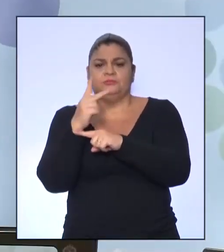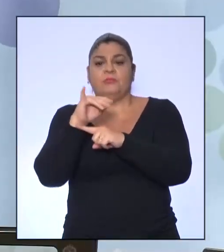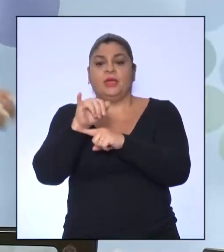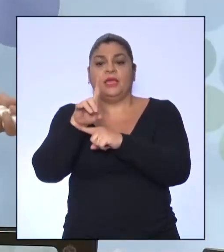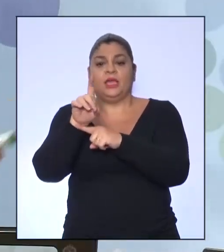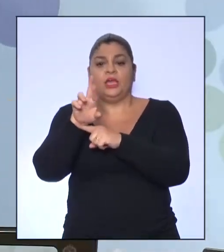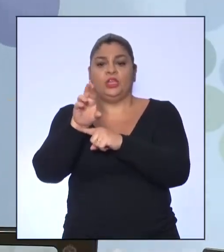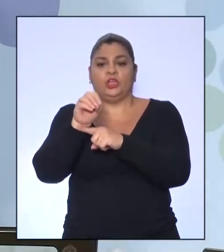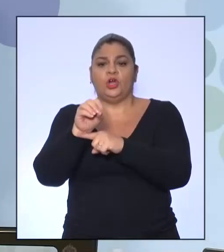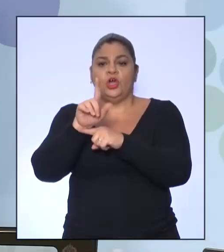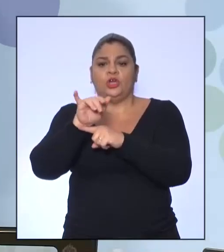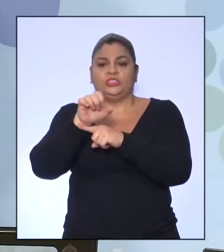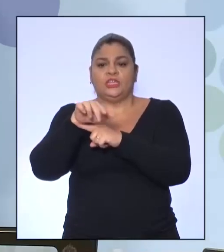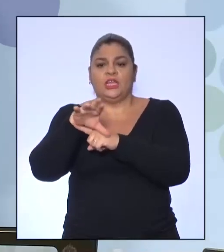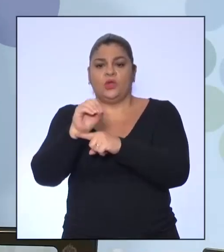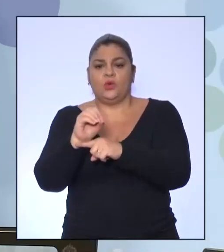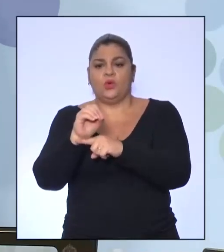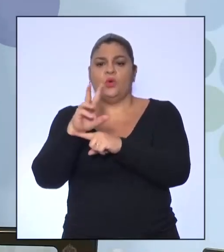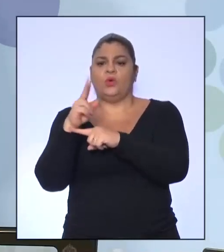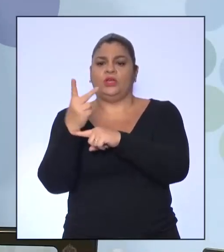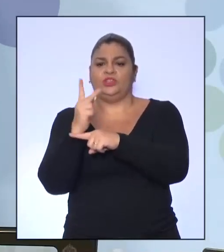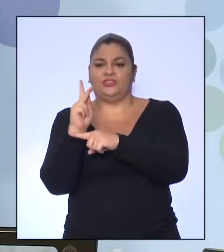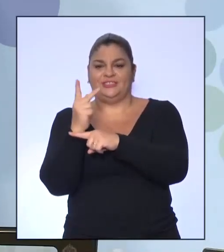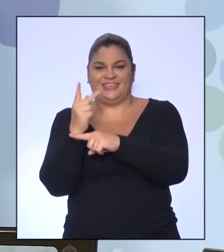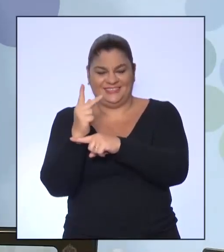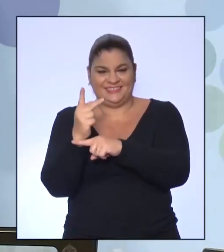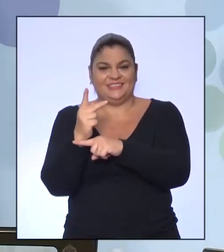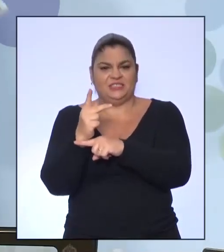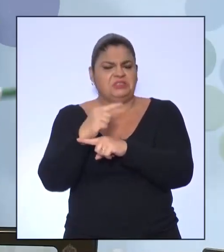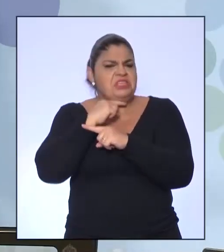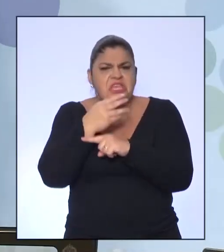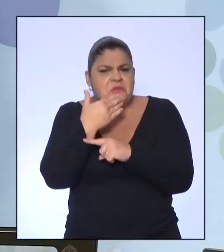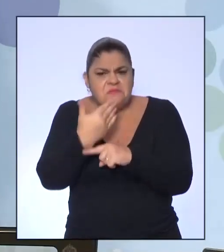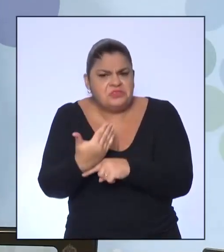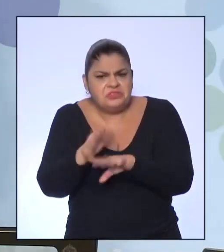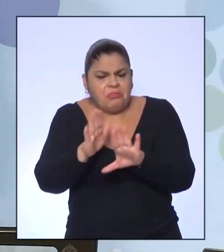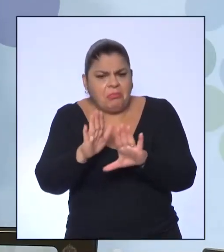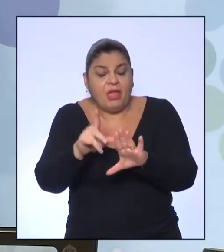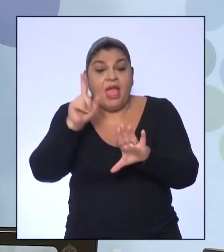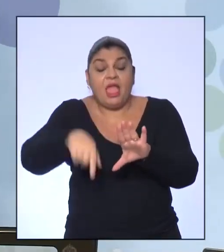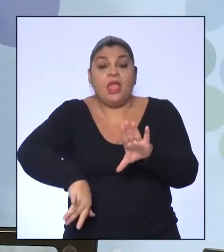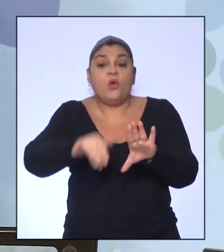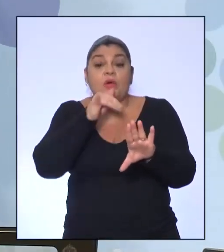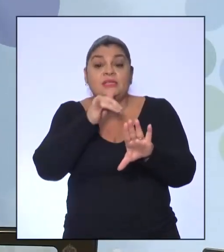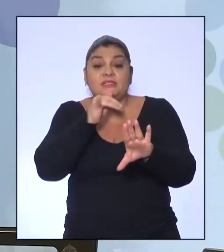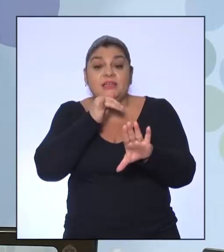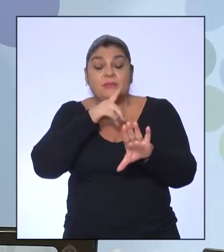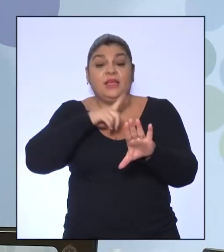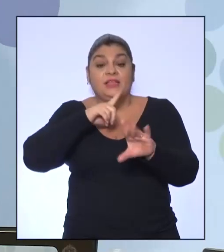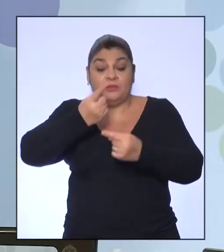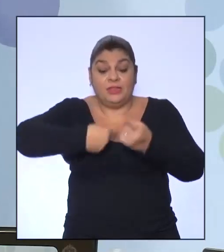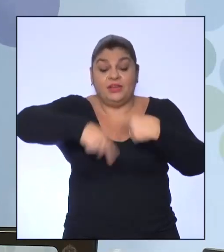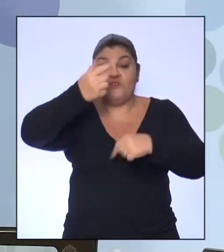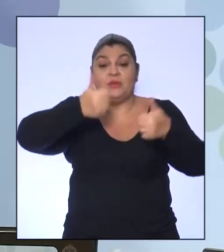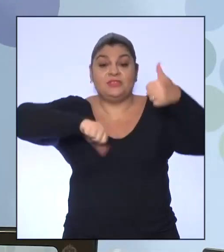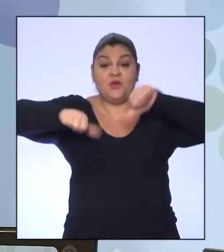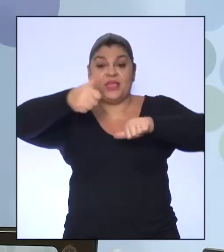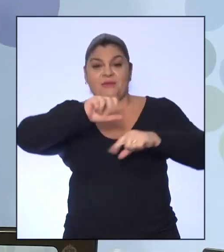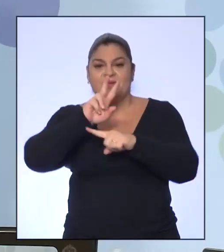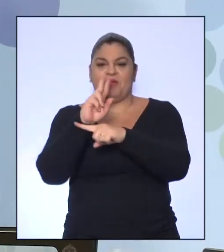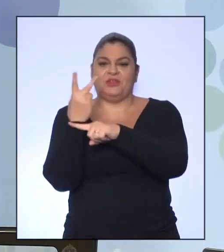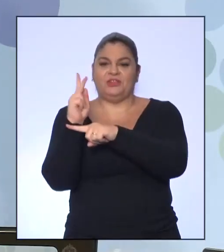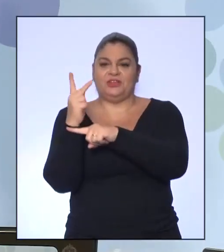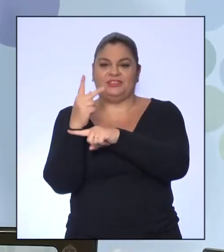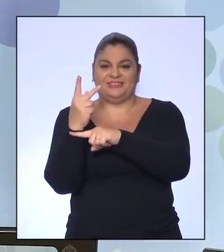Ninguém pediu para fazer isso, né? Então, é um dos exemplos que nós temos sobre transformação química. Tudo bem,